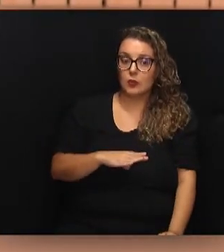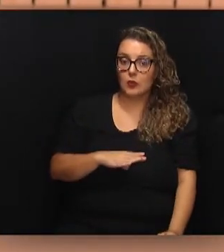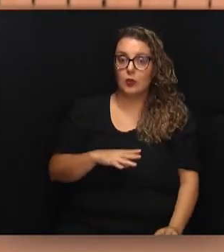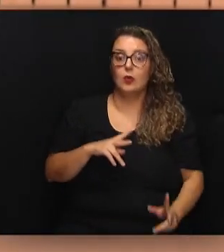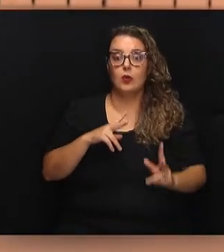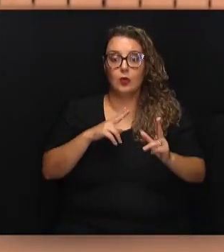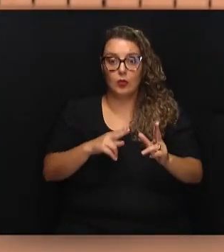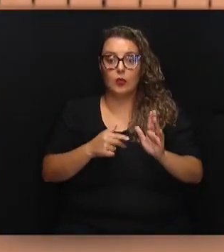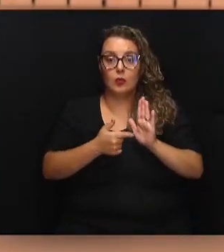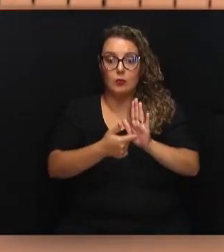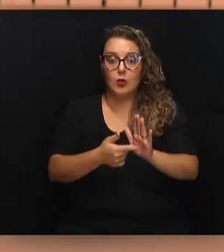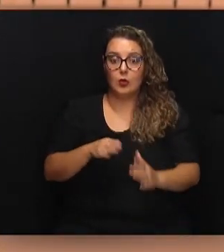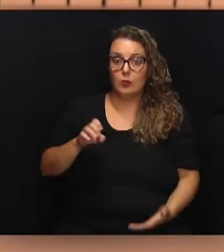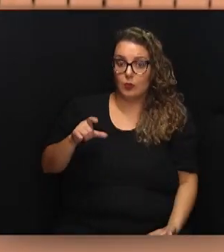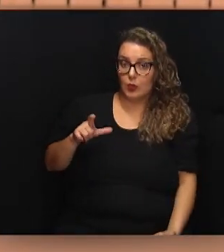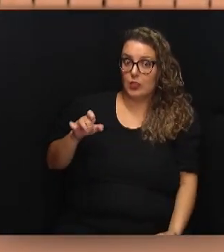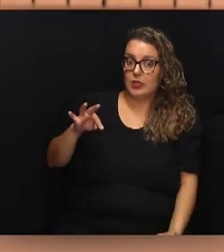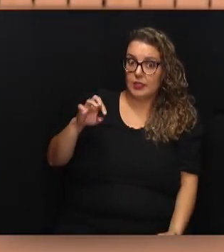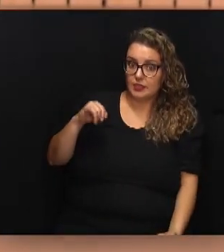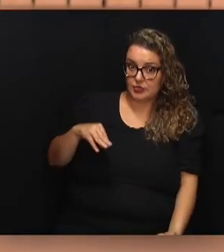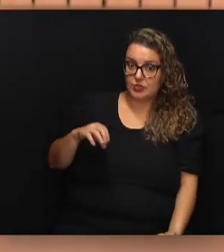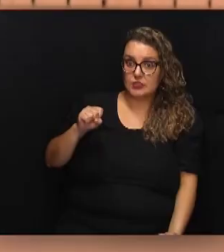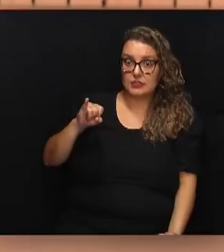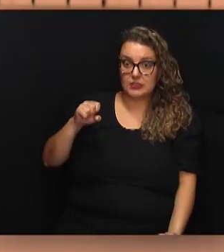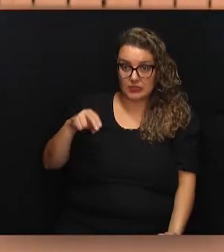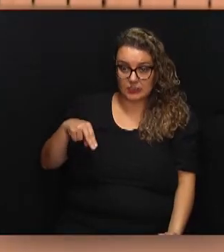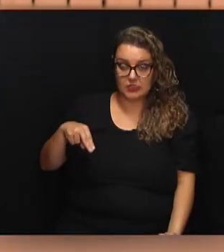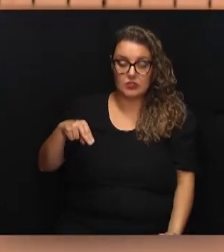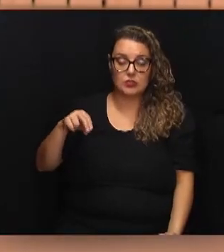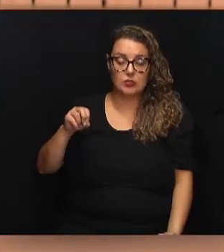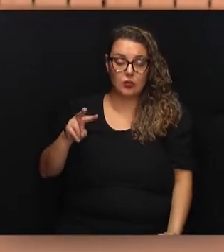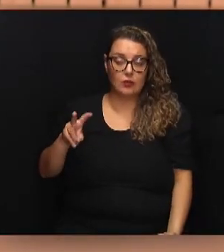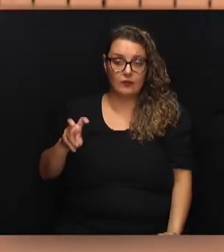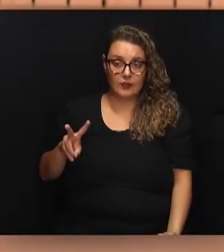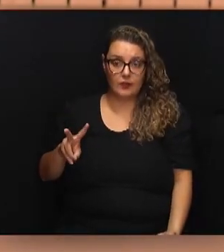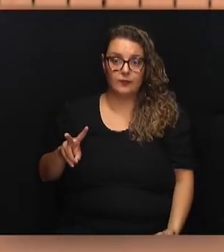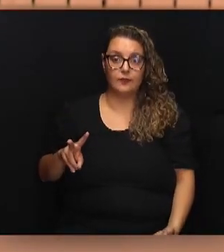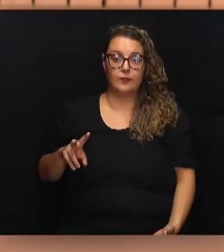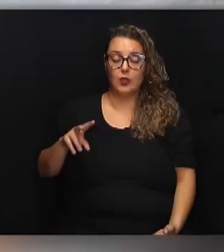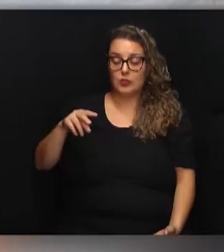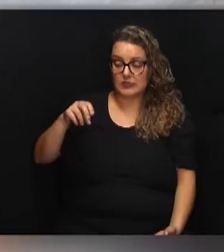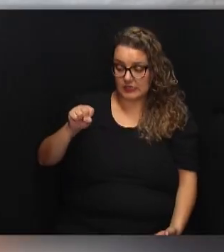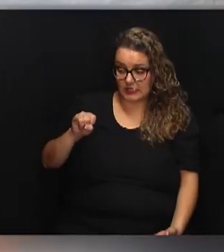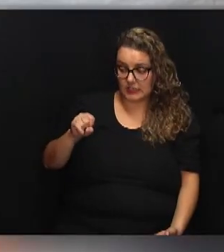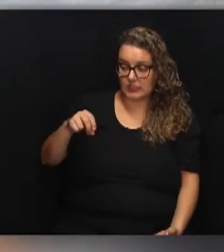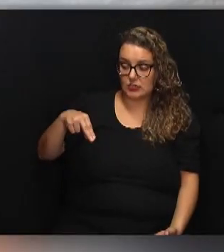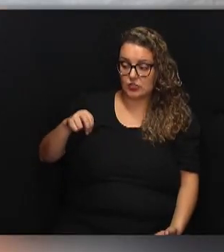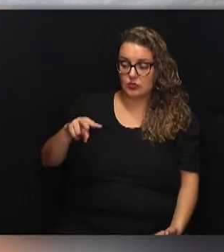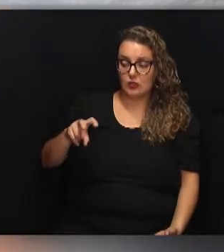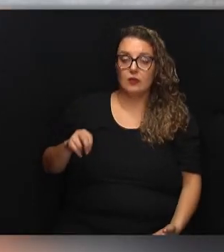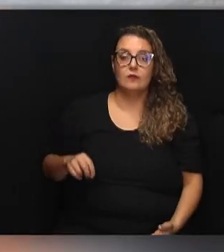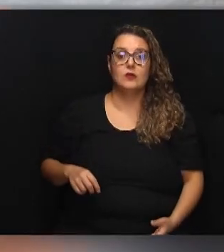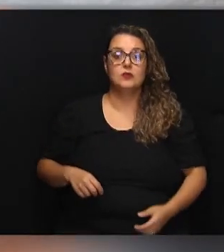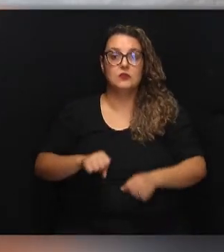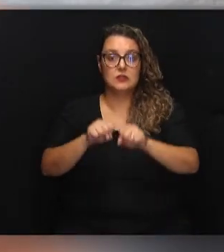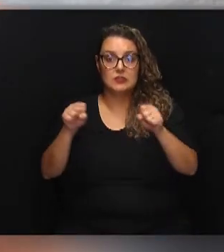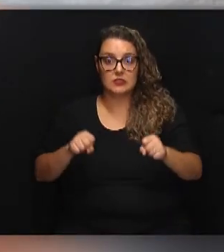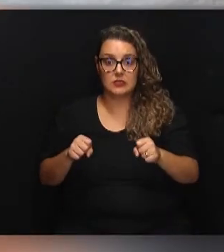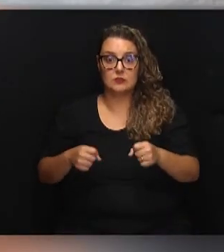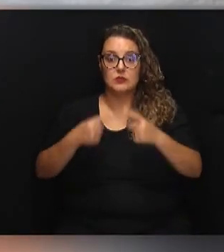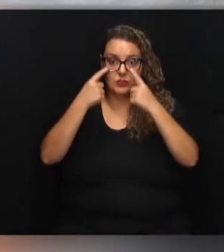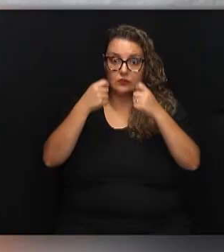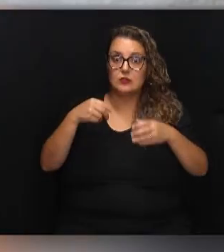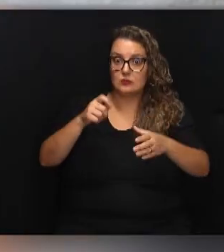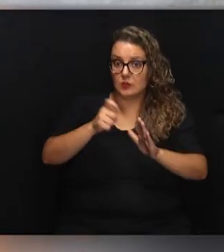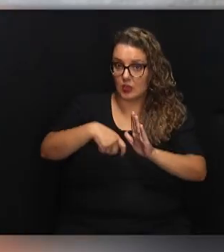conforme aponta o boletim SIS-9, o Sistema de Notificação de Violência em Campinas. Os dados, assim, nos colocam numa